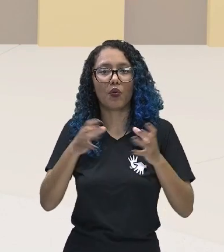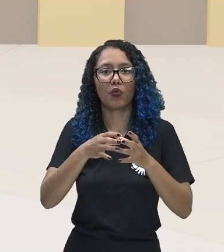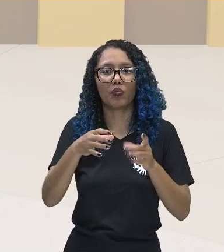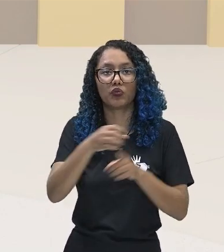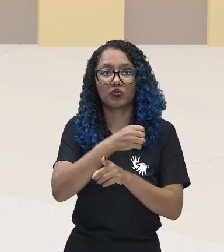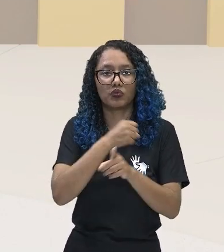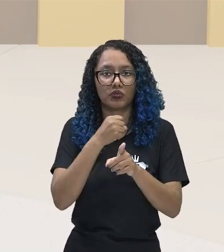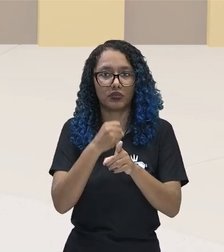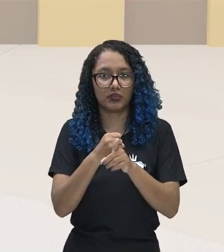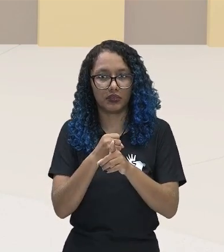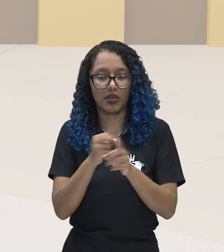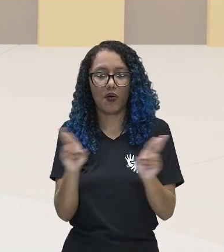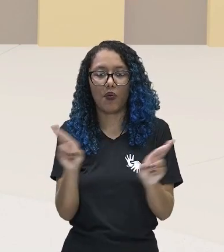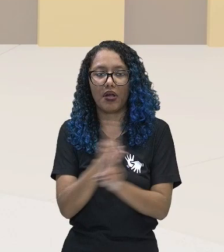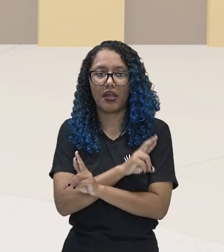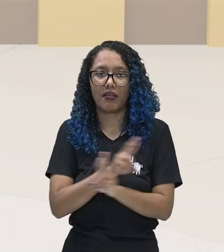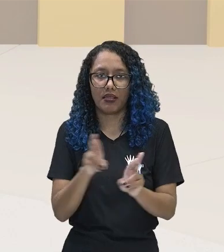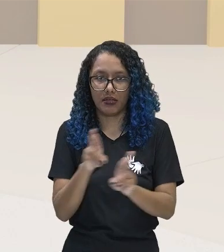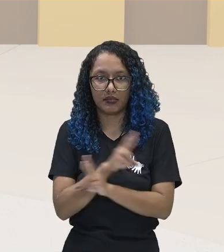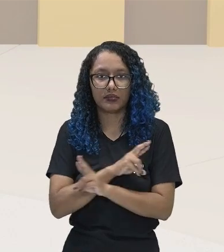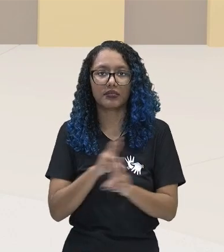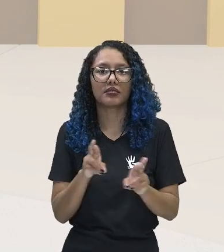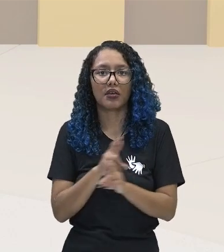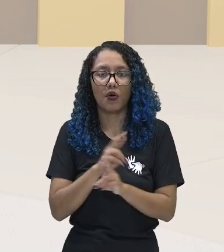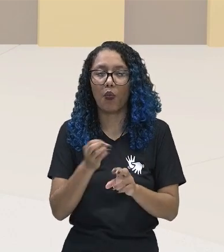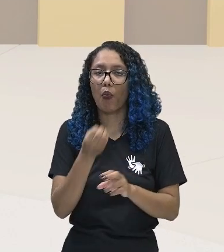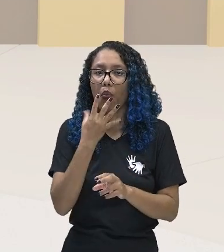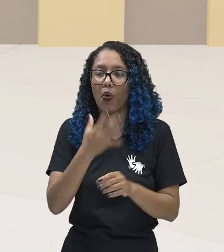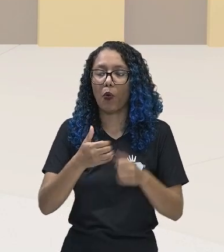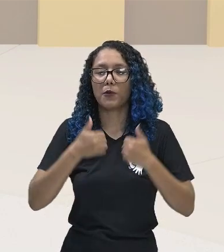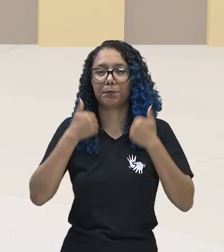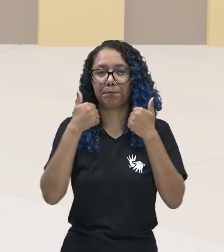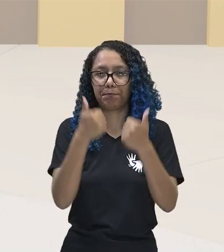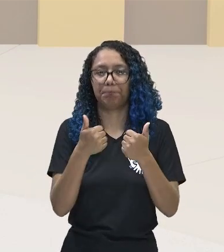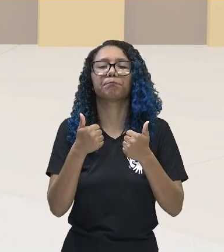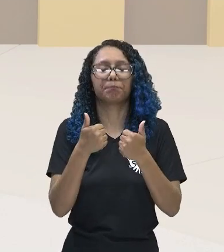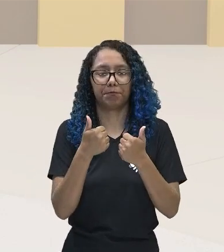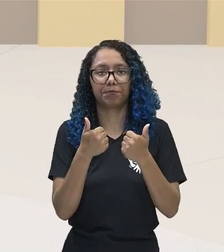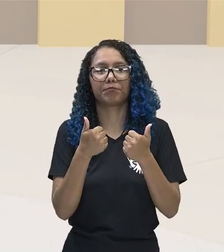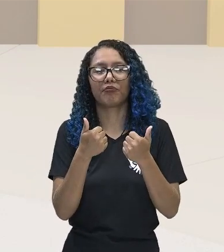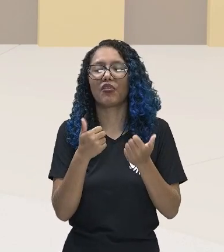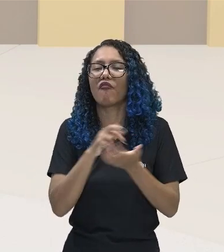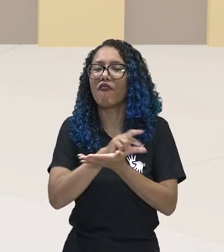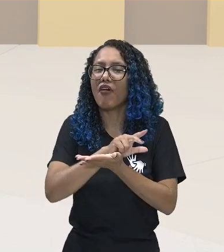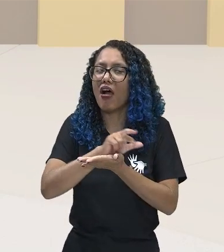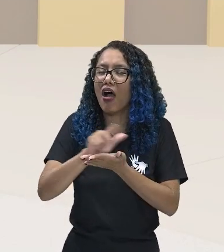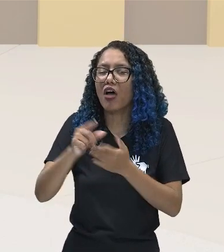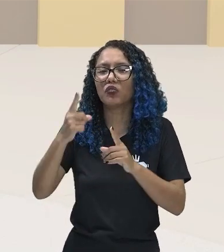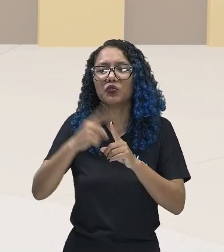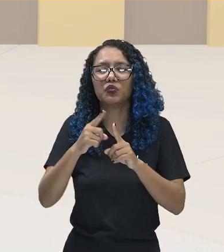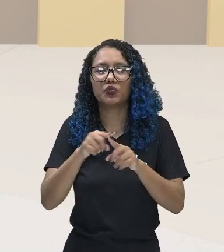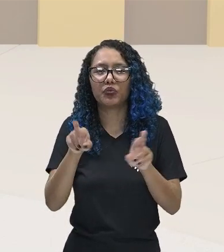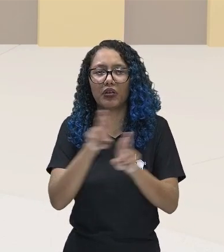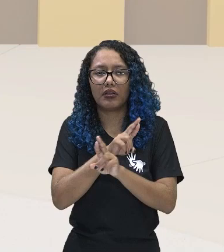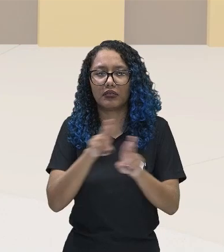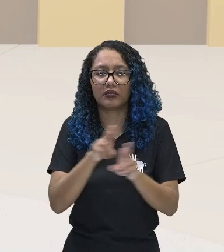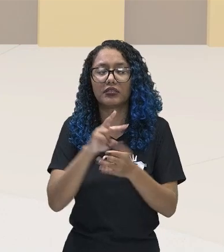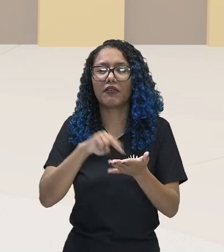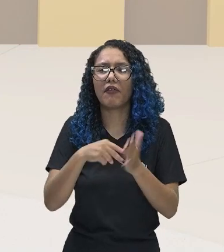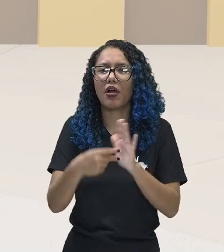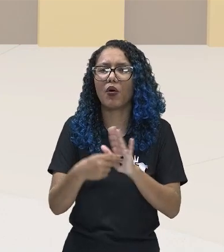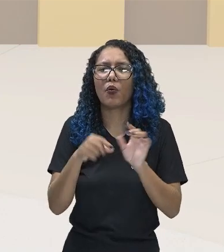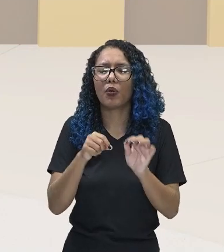de relacionamentos positivos, relacionamentos de um modo geral. Isso inclui uma relação